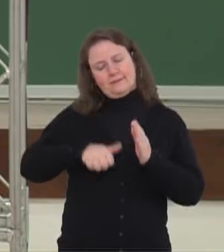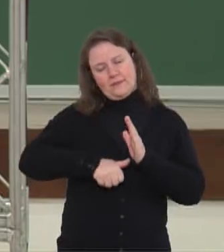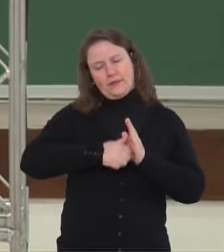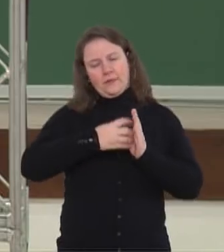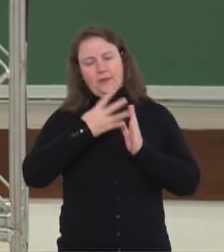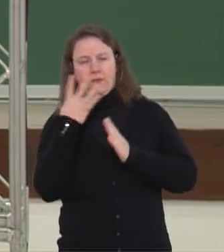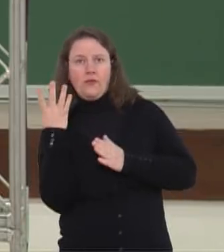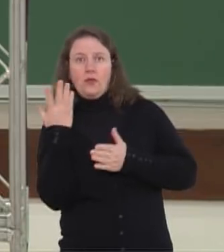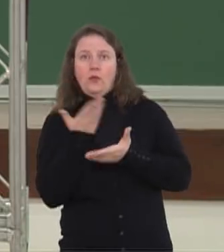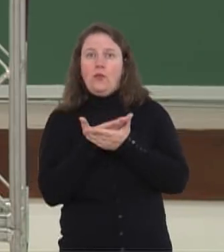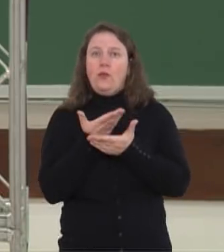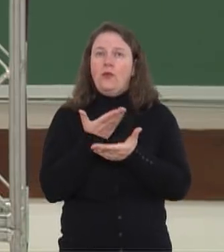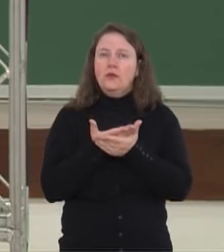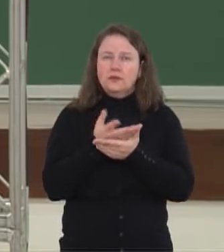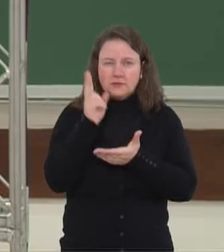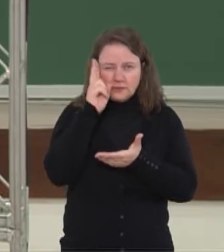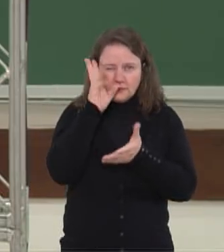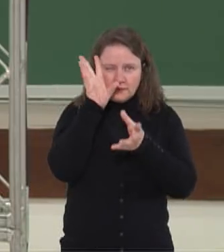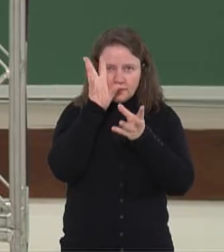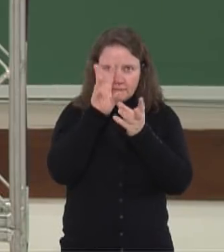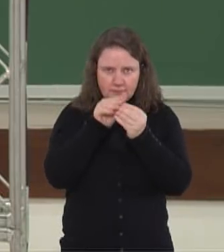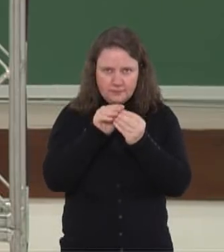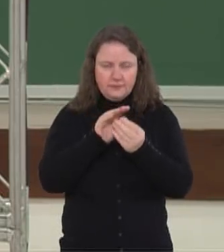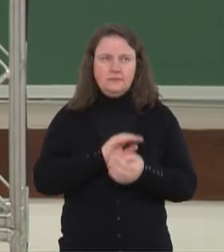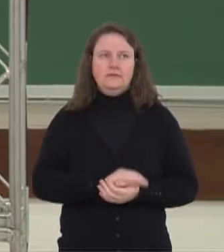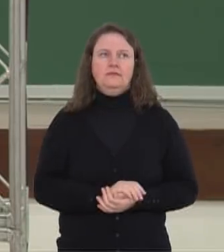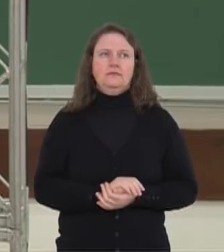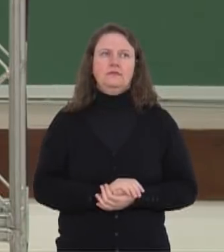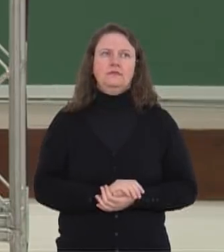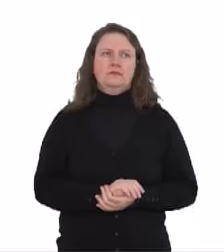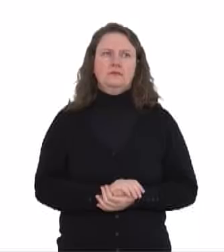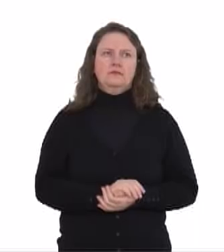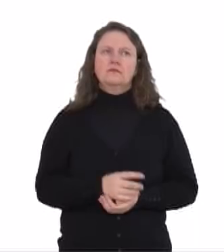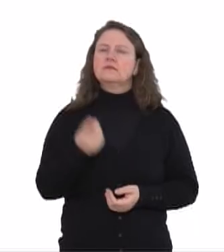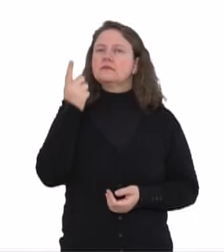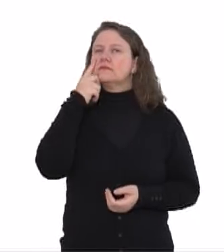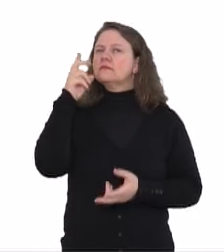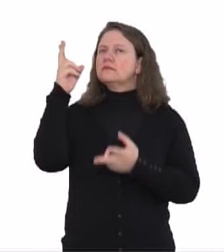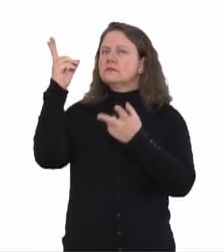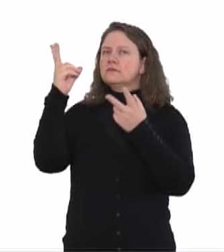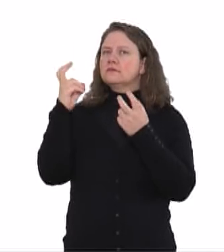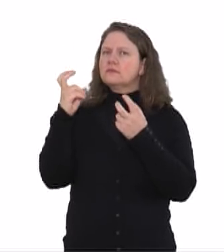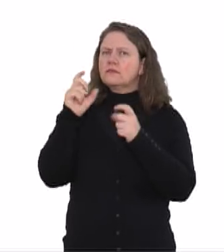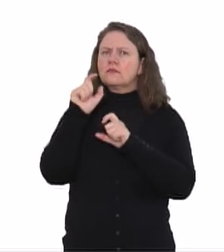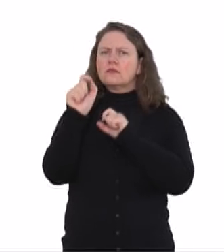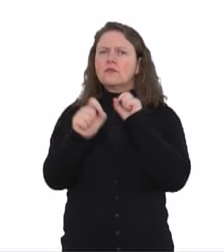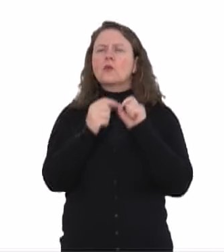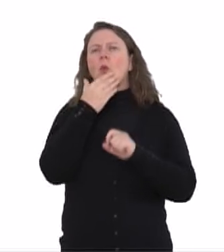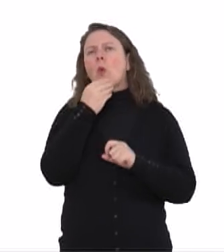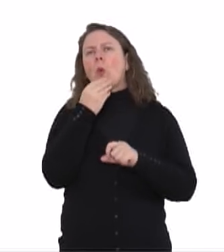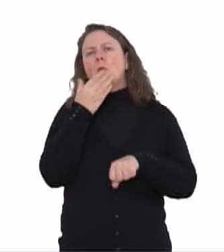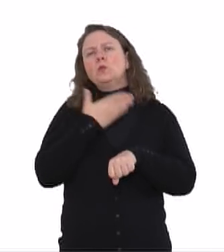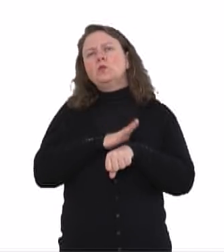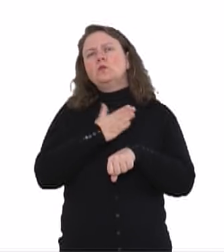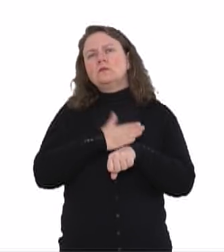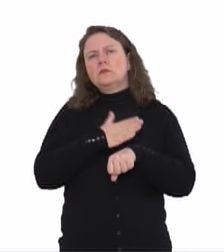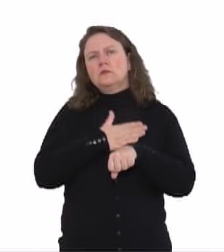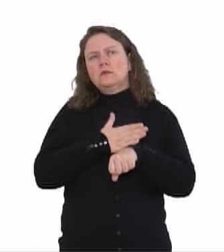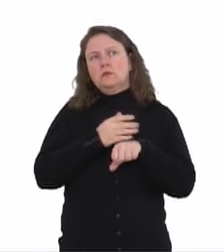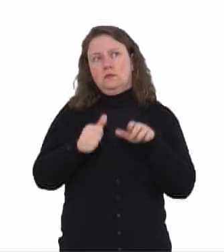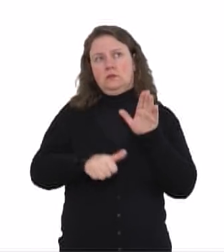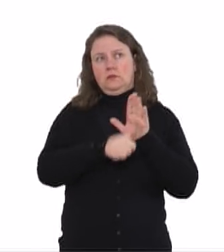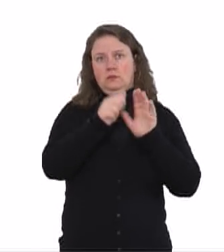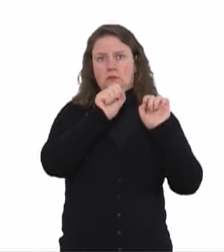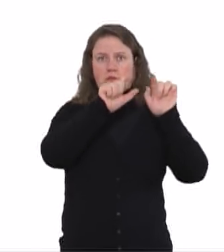aulinhas. Vamos dar uma revisadinha agora, então? Olha só, o que que o menininho está fazendo nessa